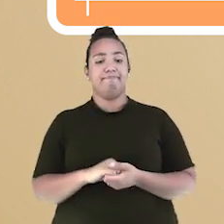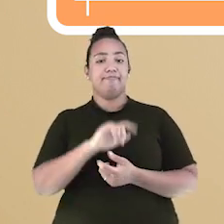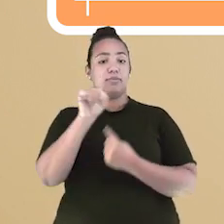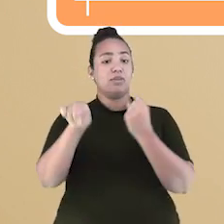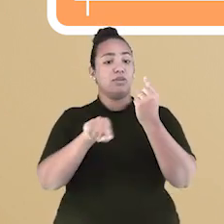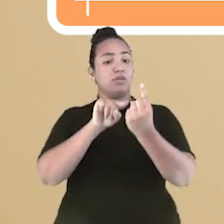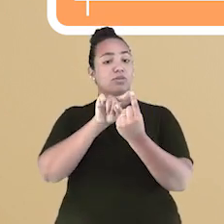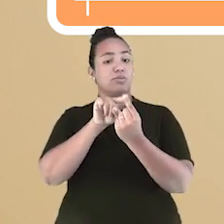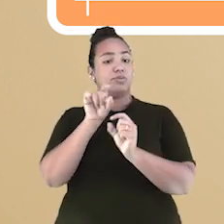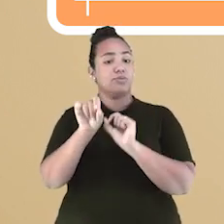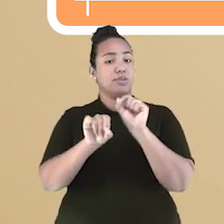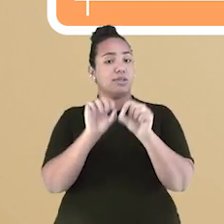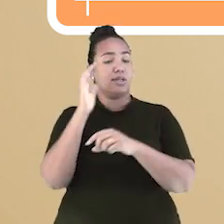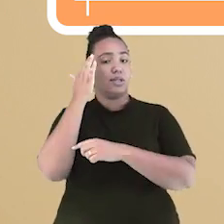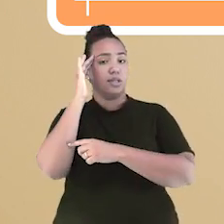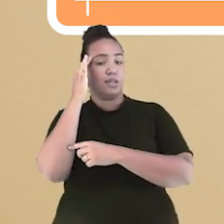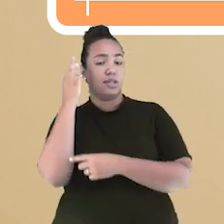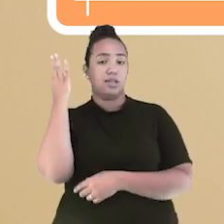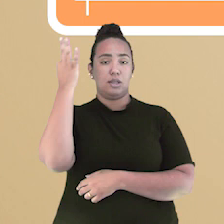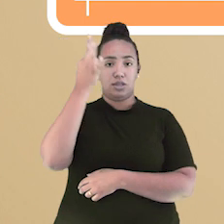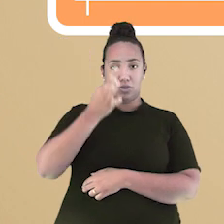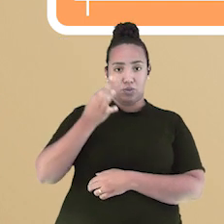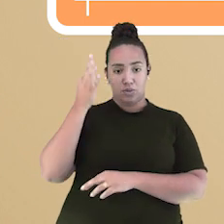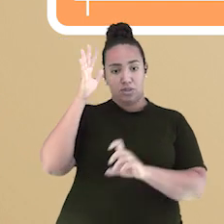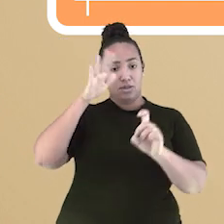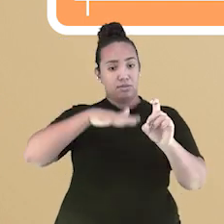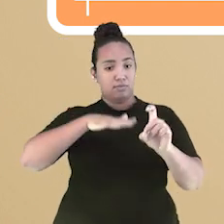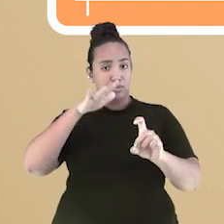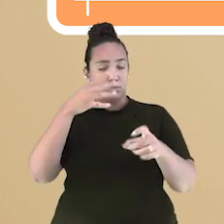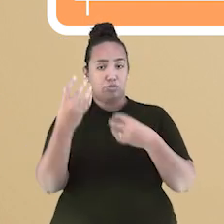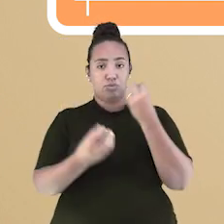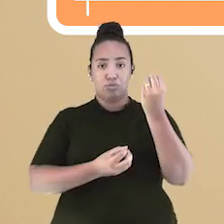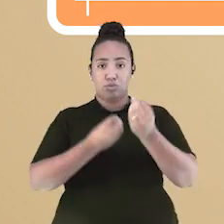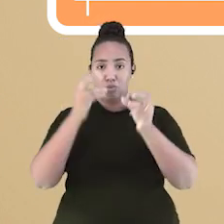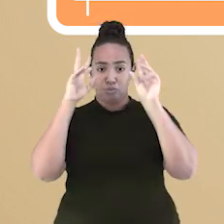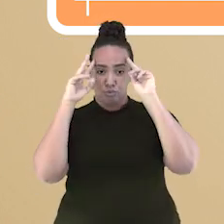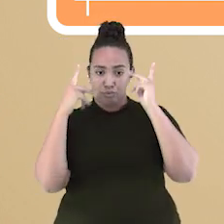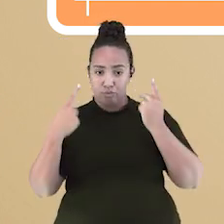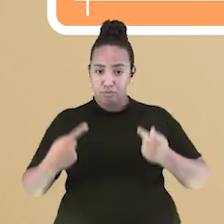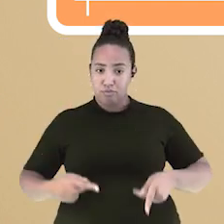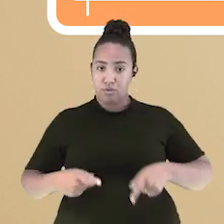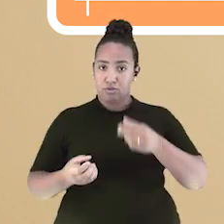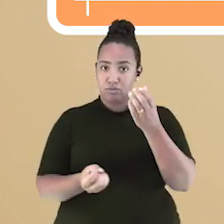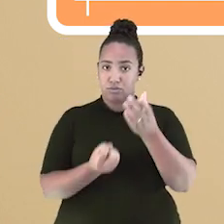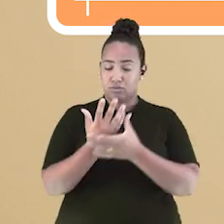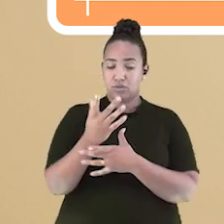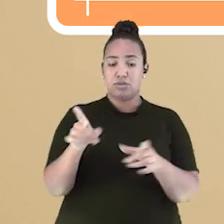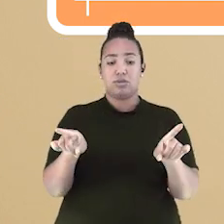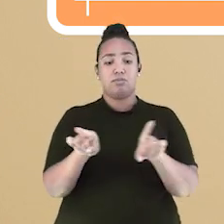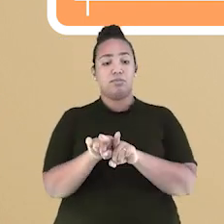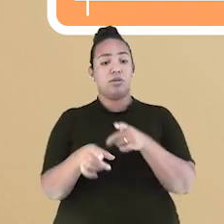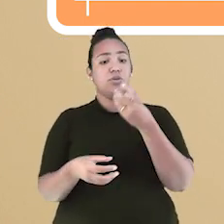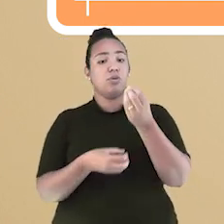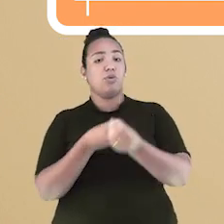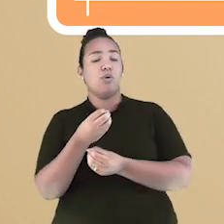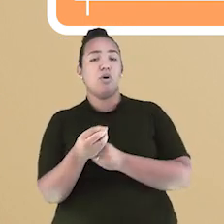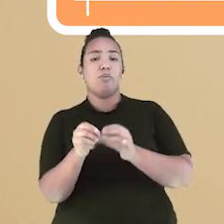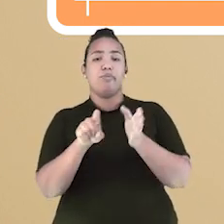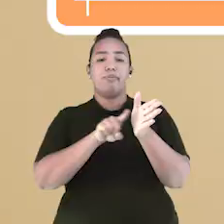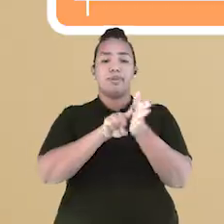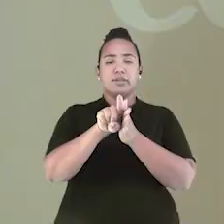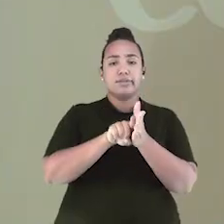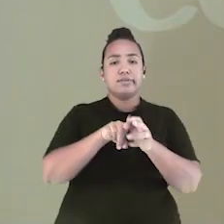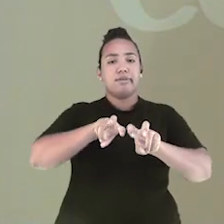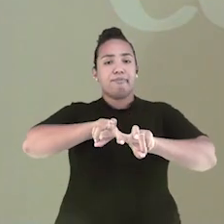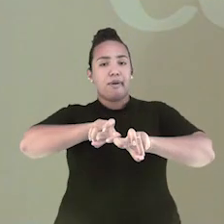as teorias e mitos sobre a origem humana e reconhecer a importância da contribuição dos estudos arqueológicos para a